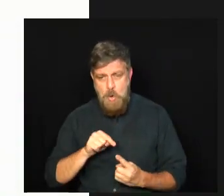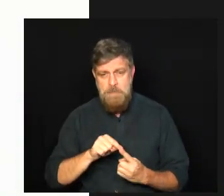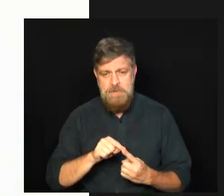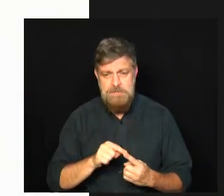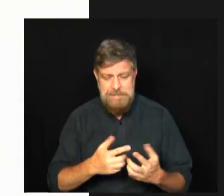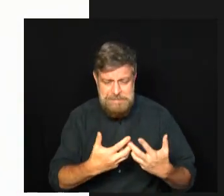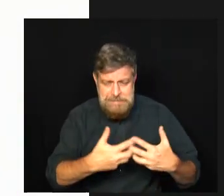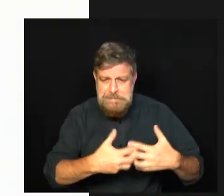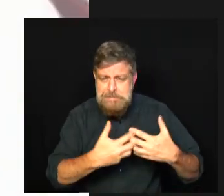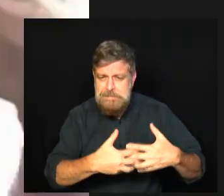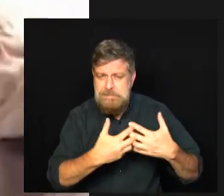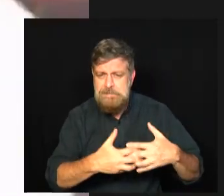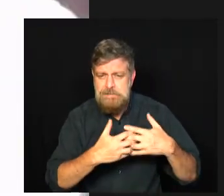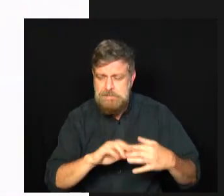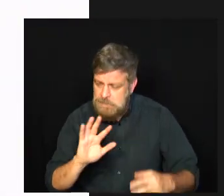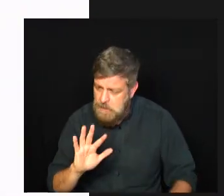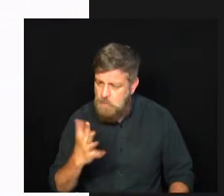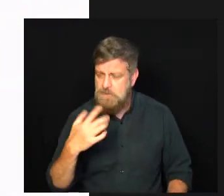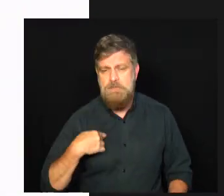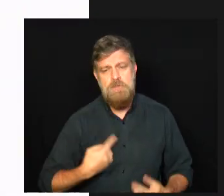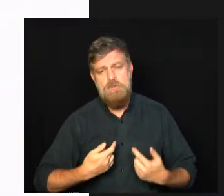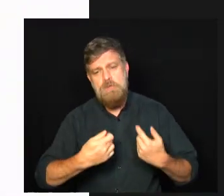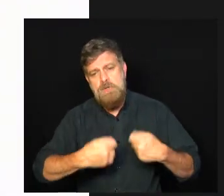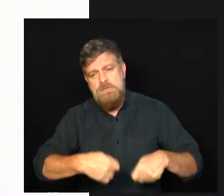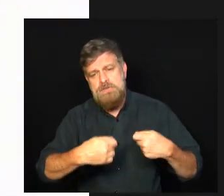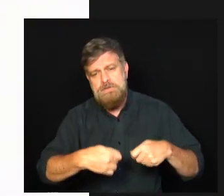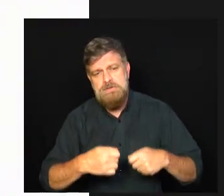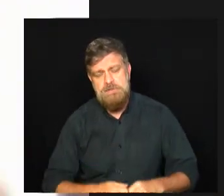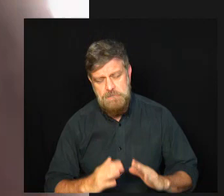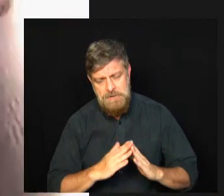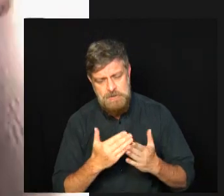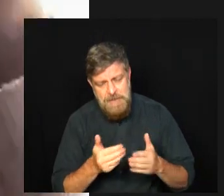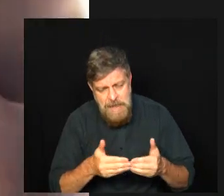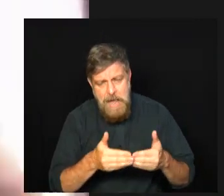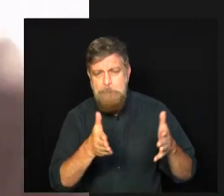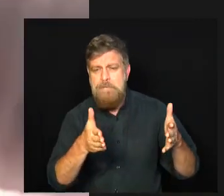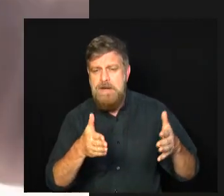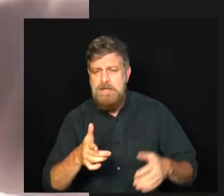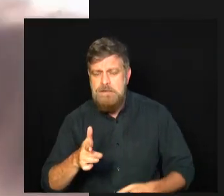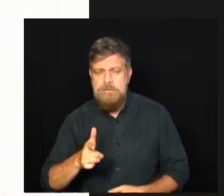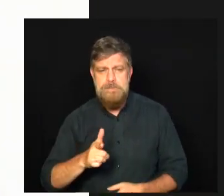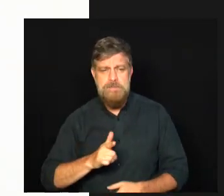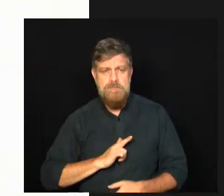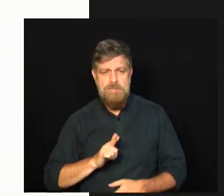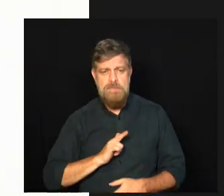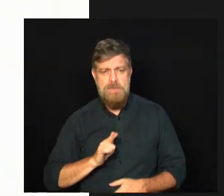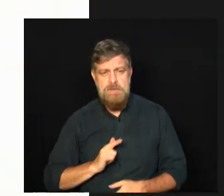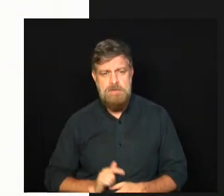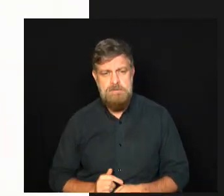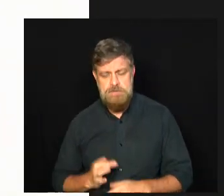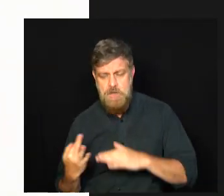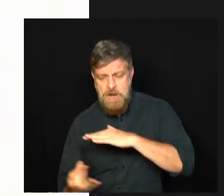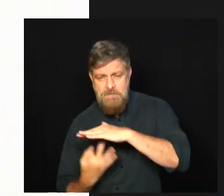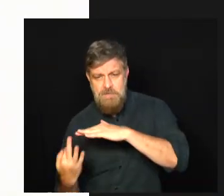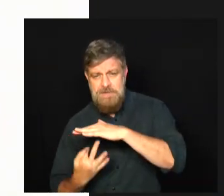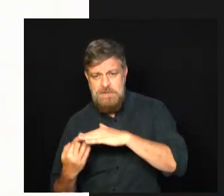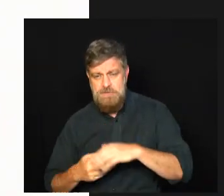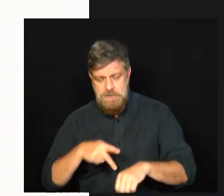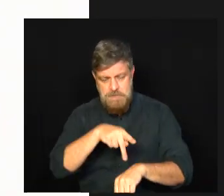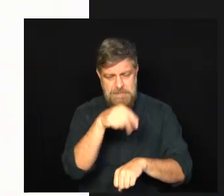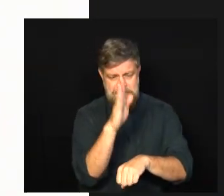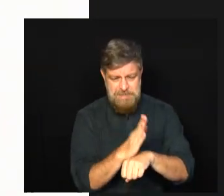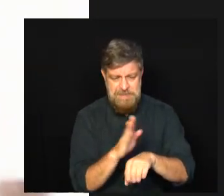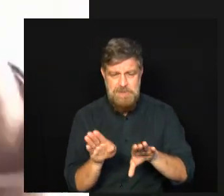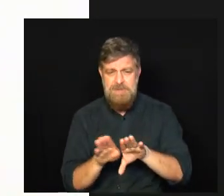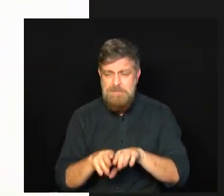coisas aconteçam. É isso que nós precisamos, né? Vamos acessar fundações nacionais e